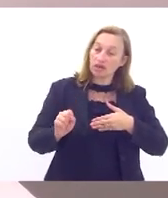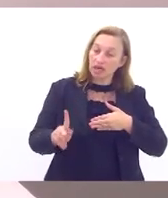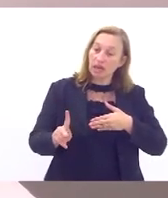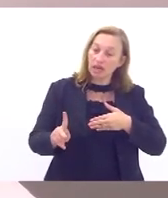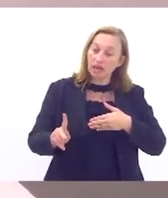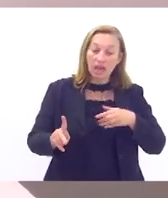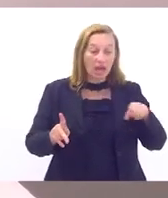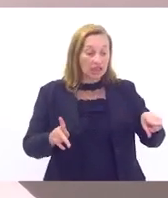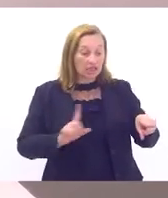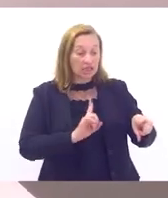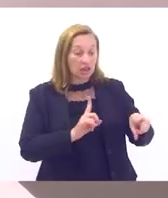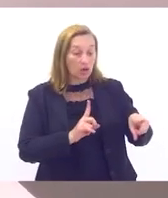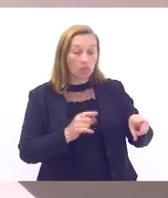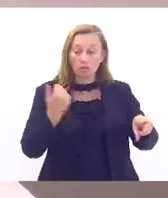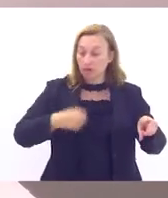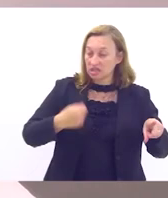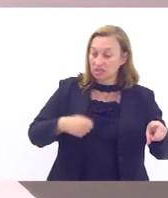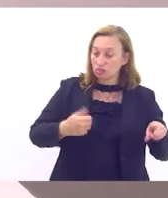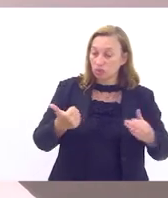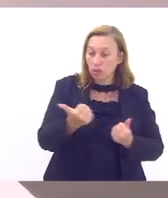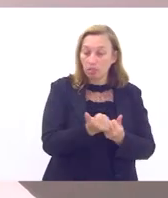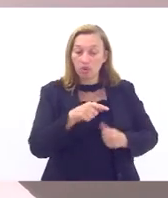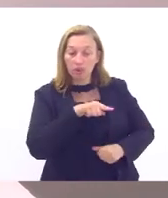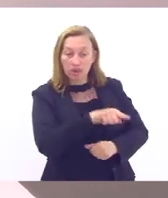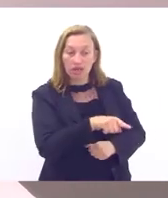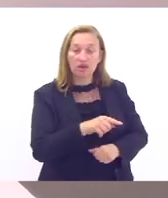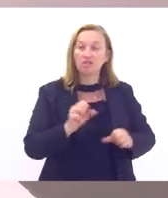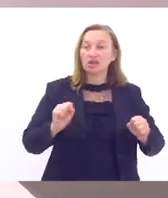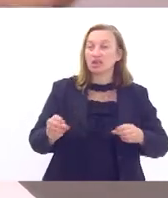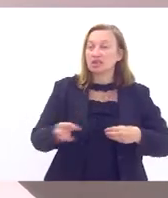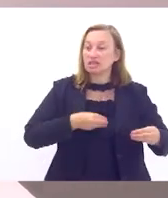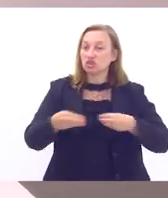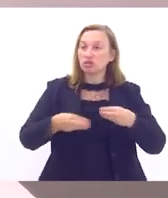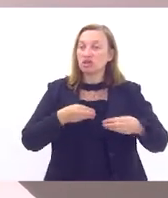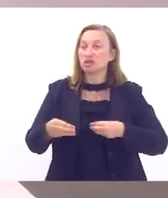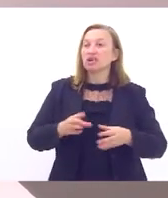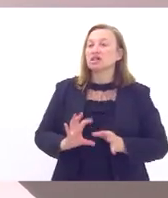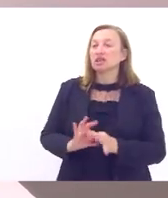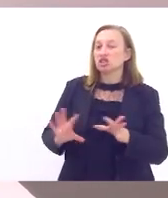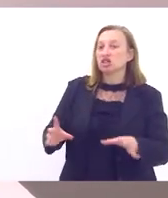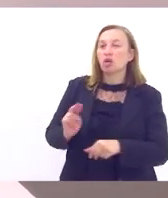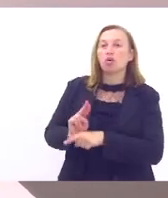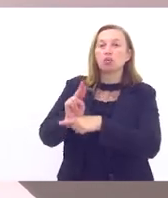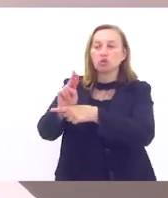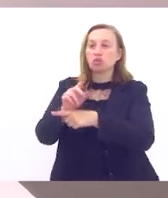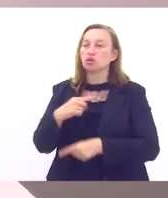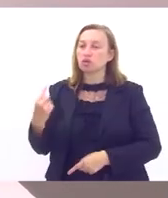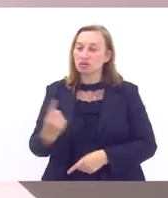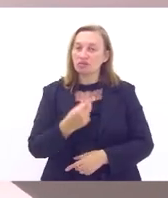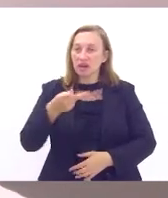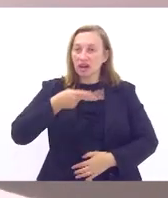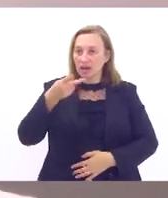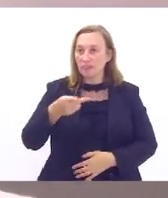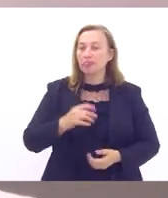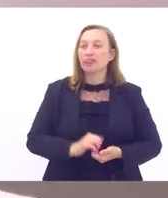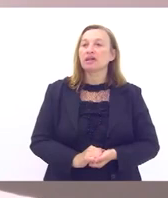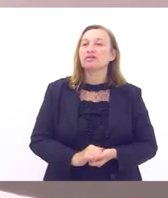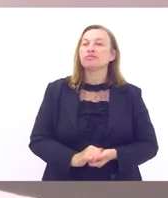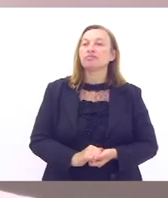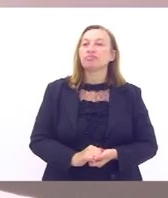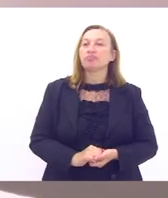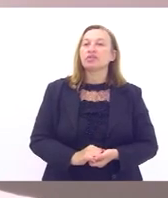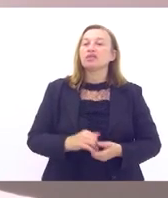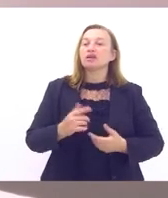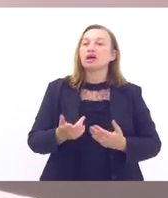apoio e a gente pode estar fazendo essa articulação. Vou passar para o nosso promotor, que vai dar aqui a